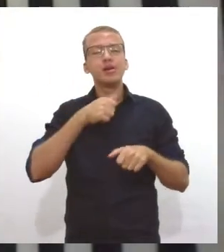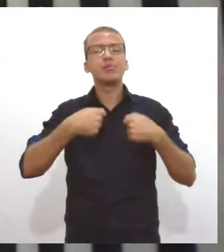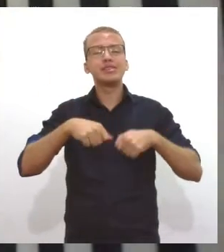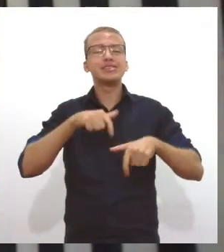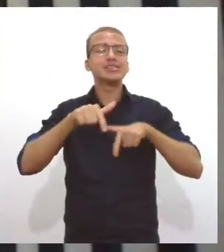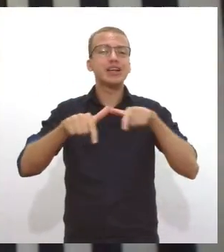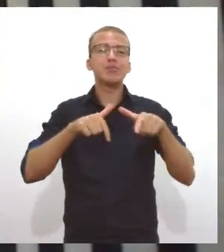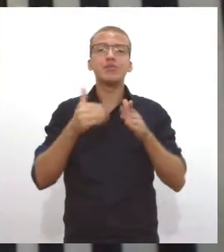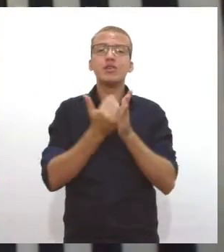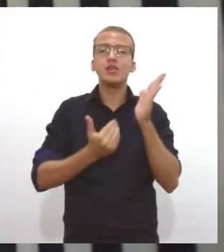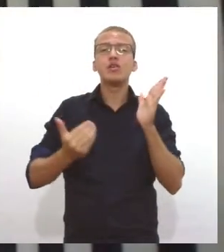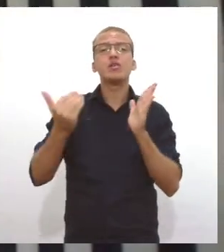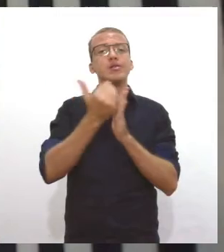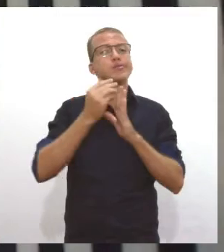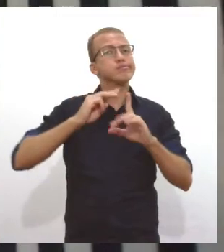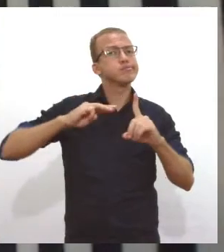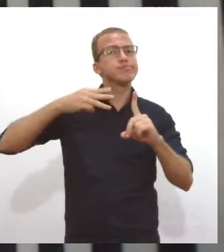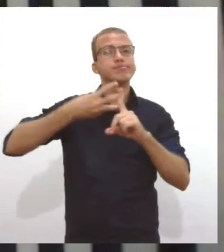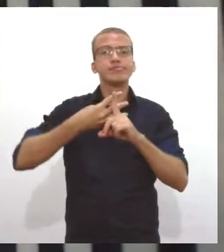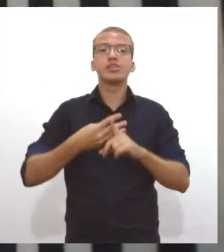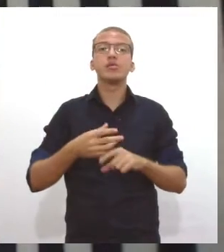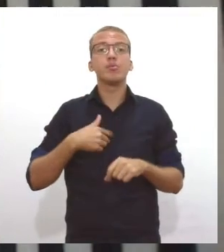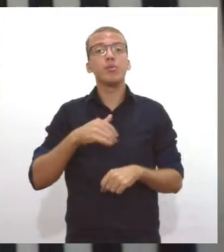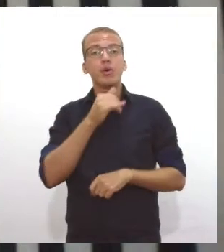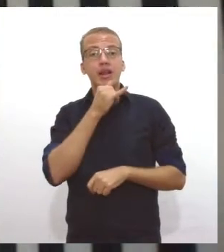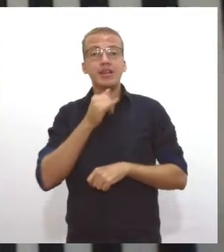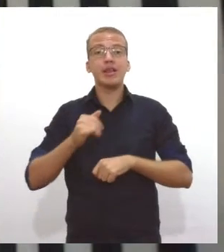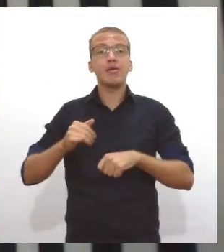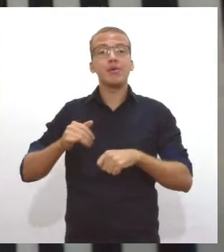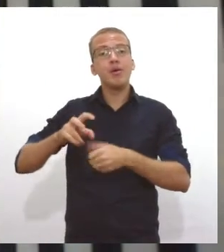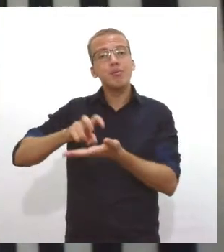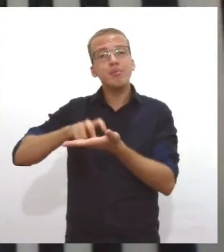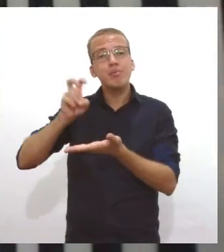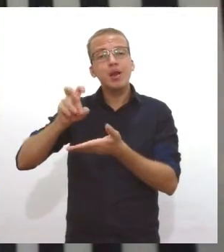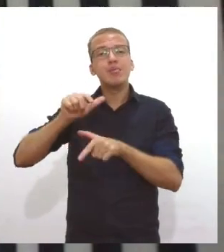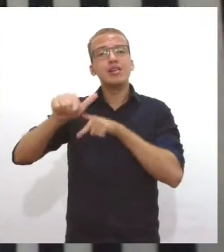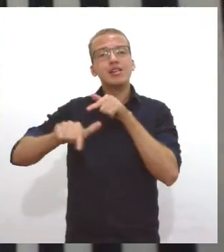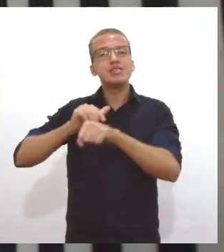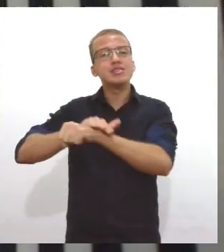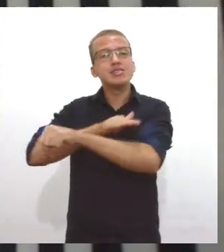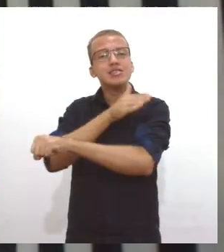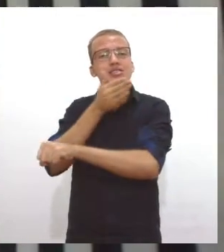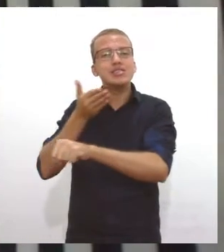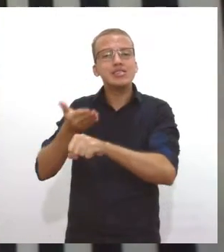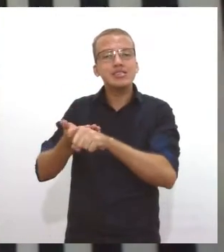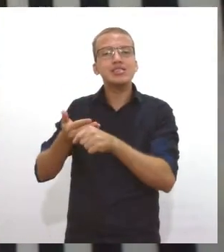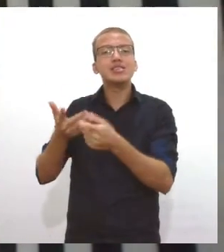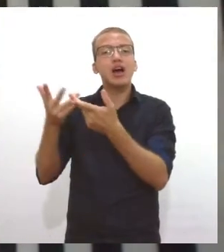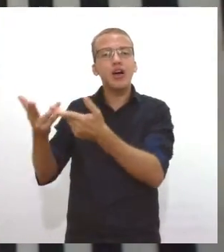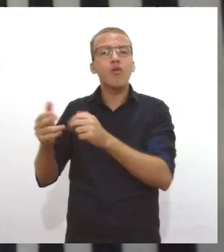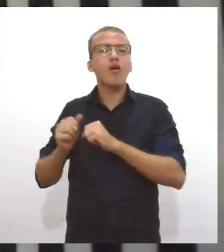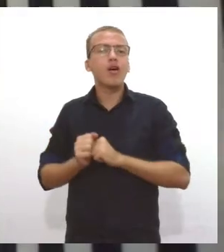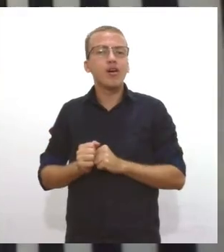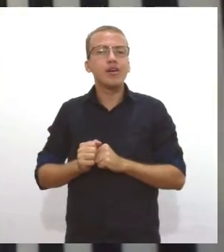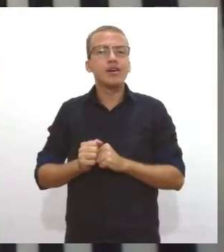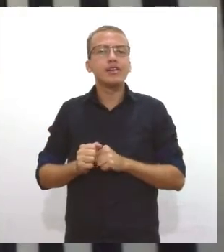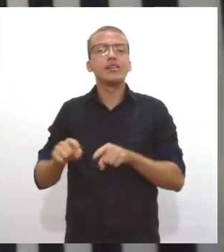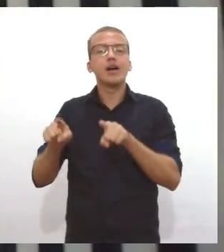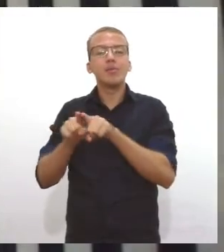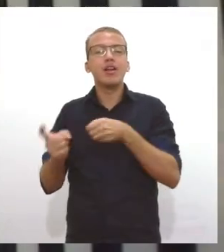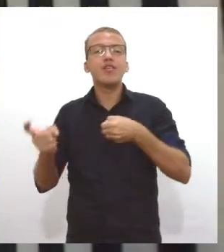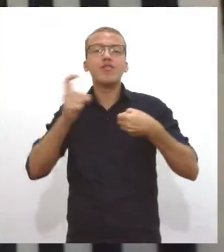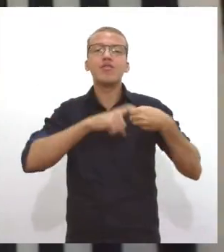durante o dia igual o seu marido mas quando ela chega chega em casa quem se dedica mais eu trabalho da casa é